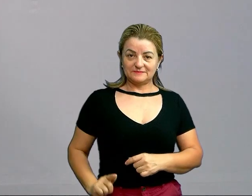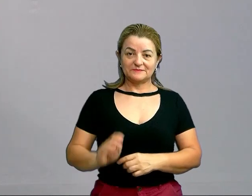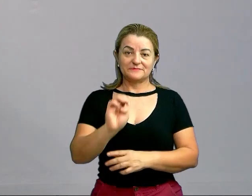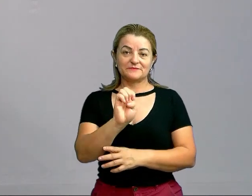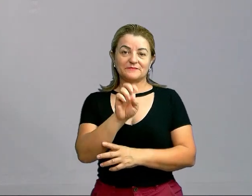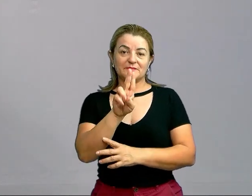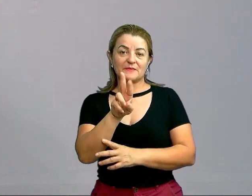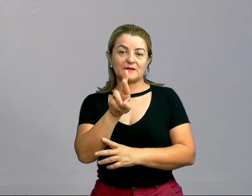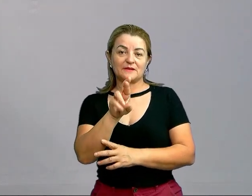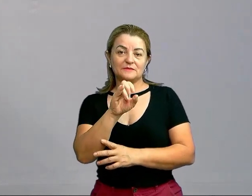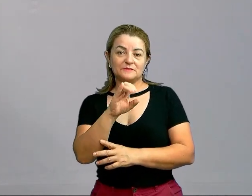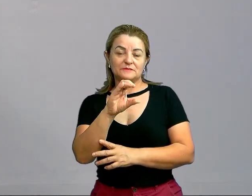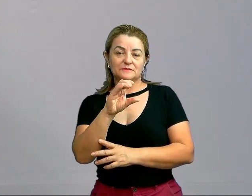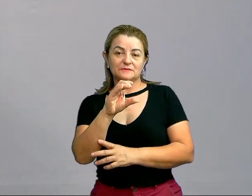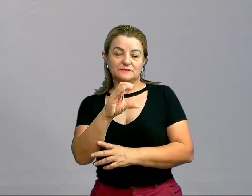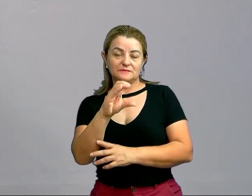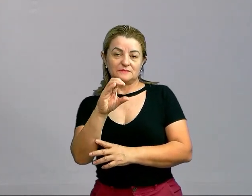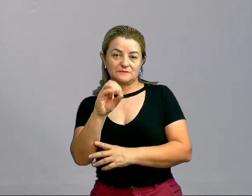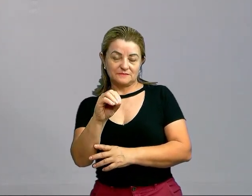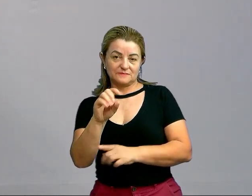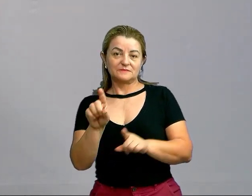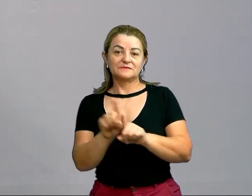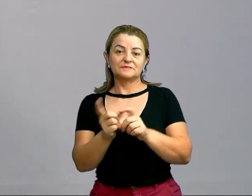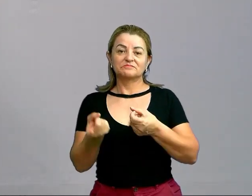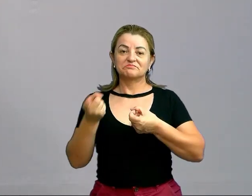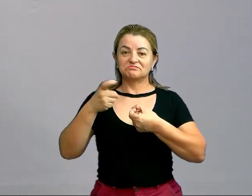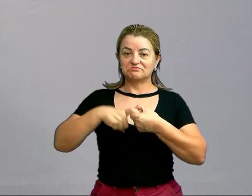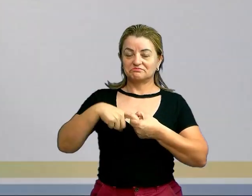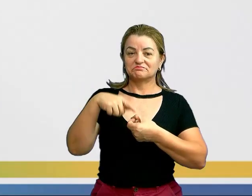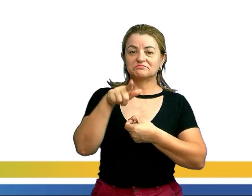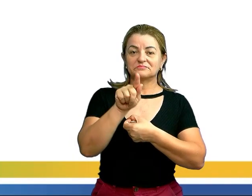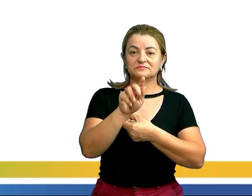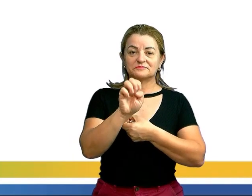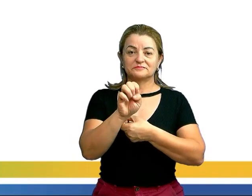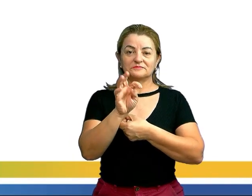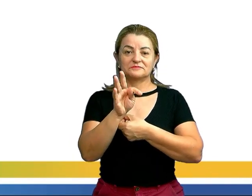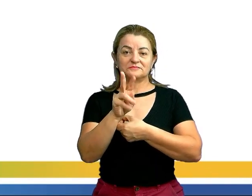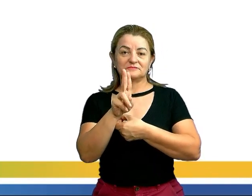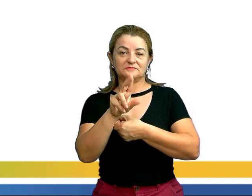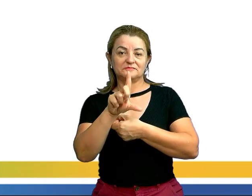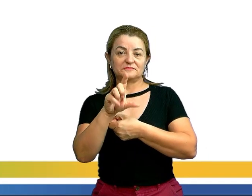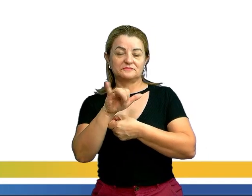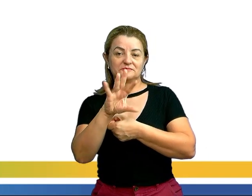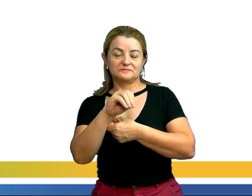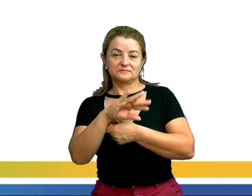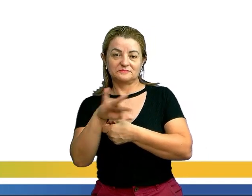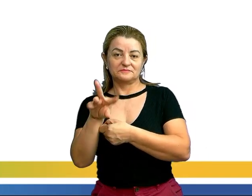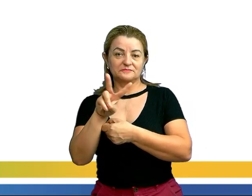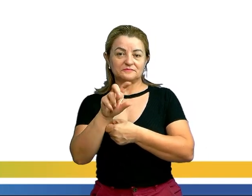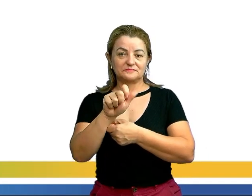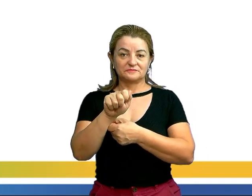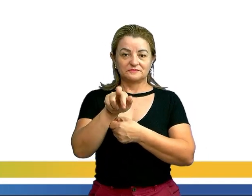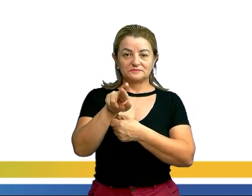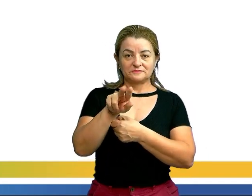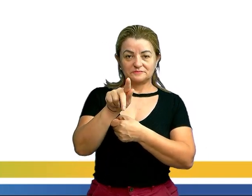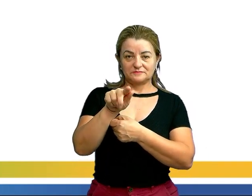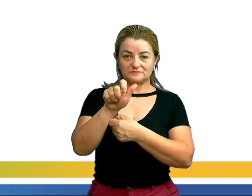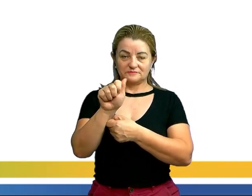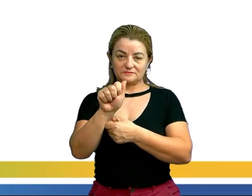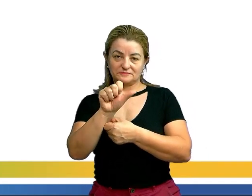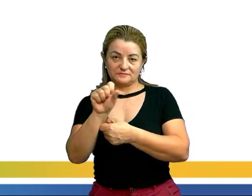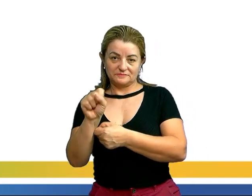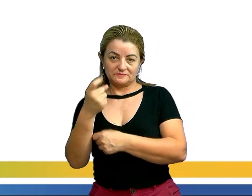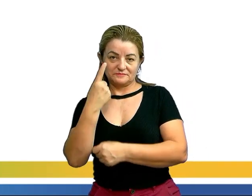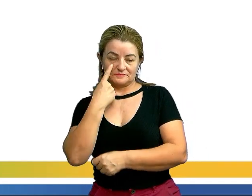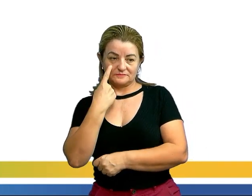Dutra e do retorno de Getúlio Vargas, né? E o nosso roteirinho de como sempre, vamos falar depois